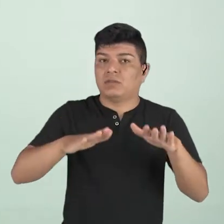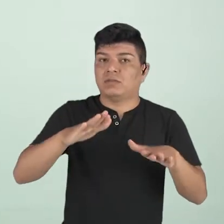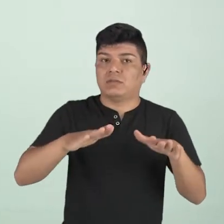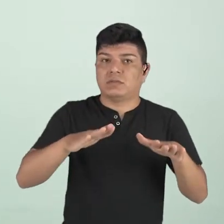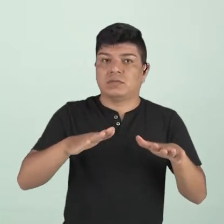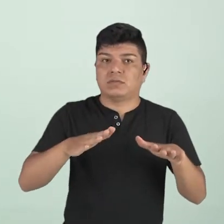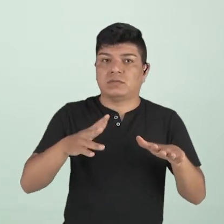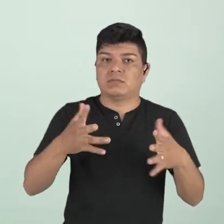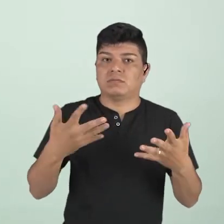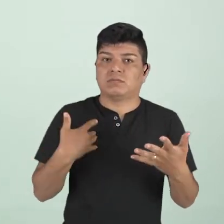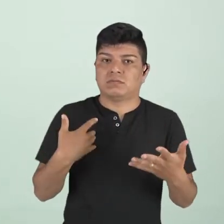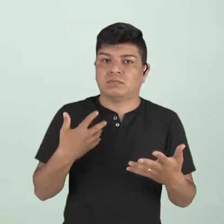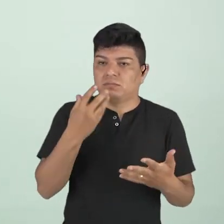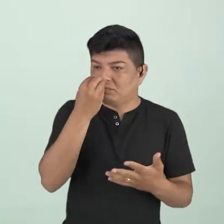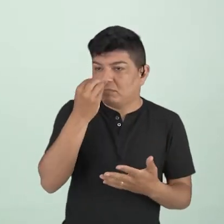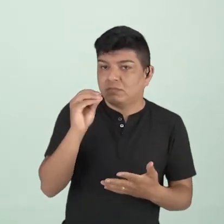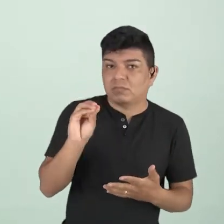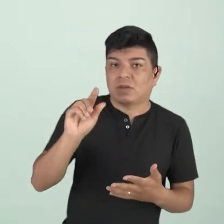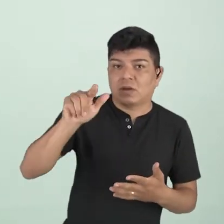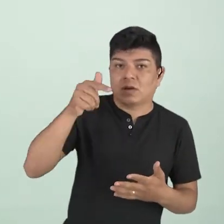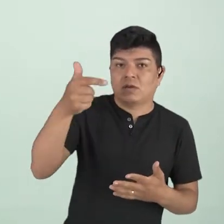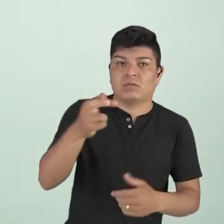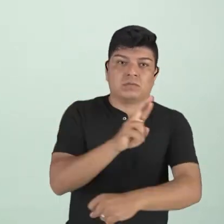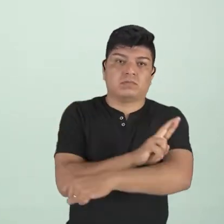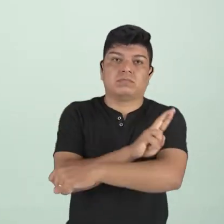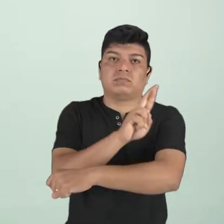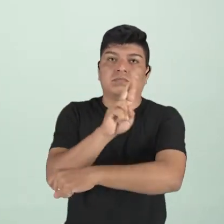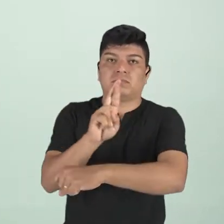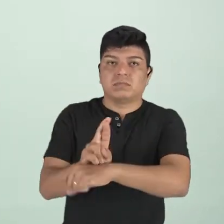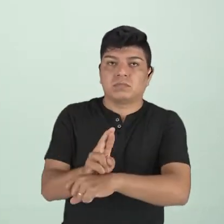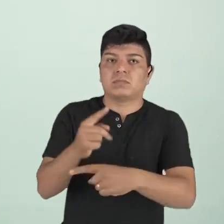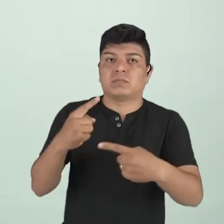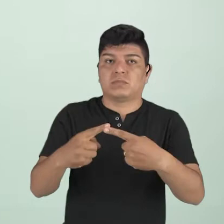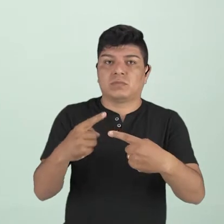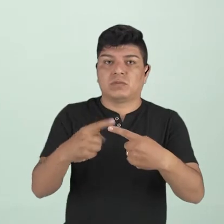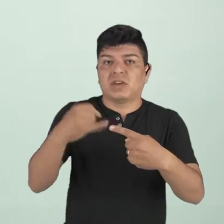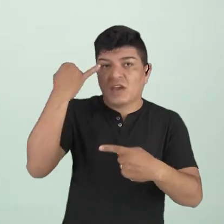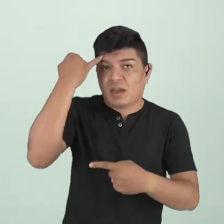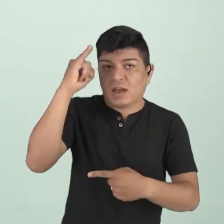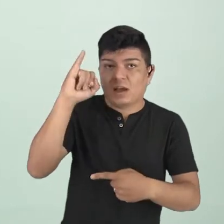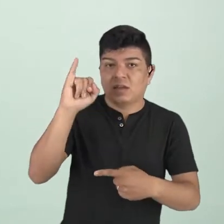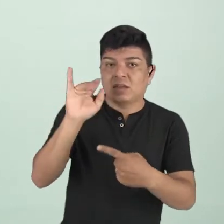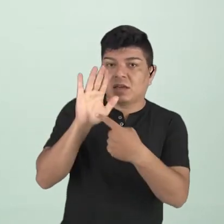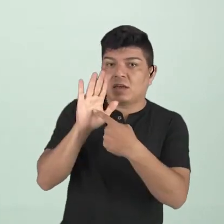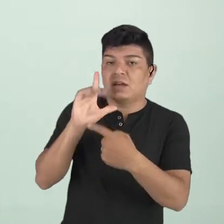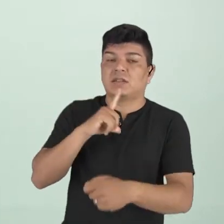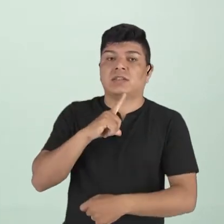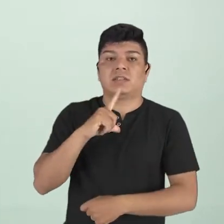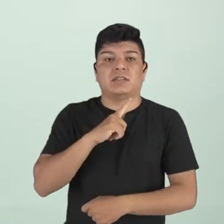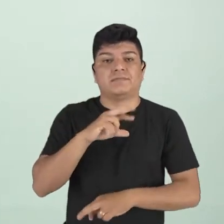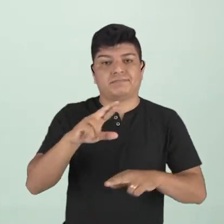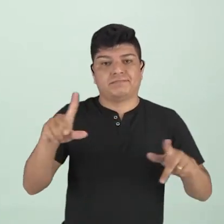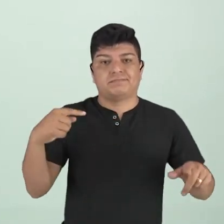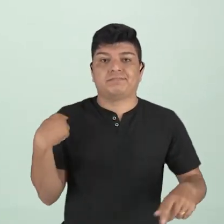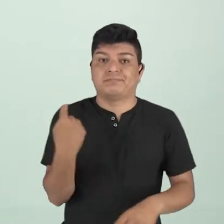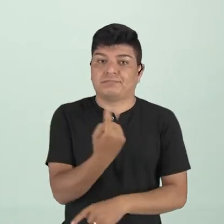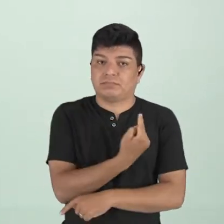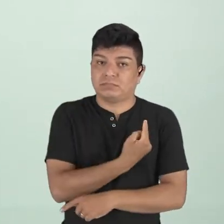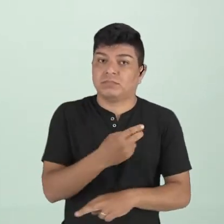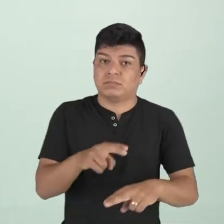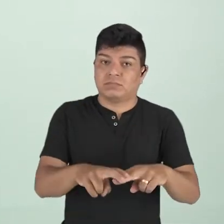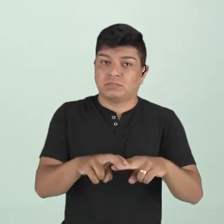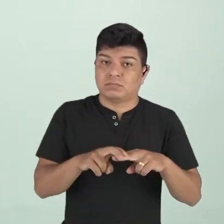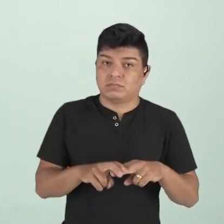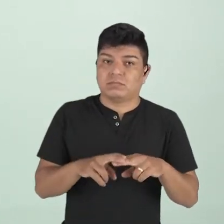gente discrimina a outra religião porque a ideia que ela tem da divindade é diferente da nossa. Isso